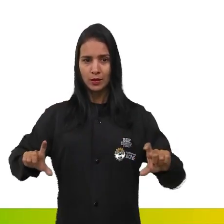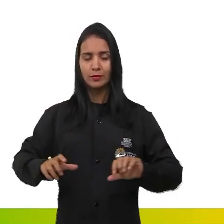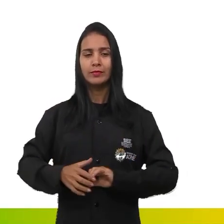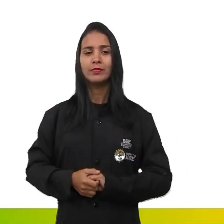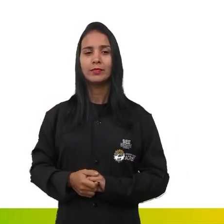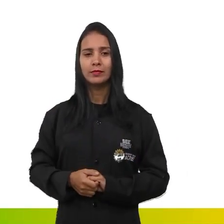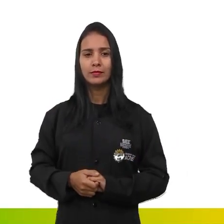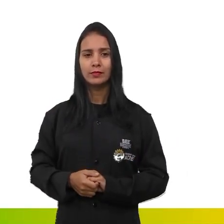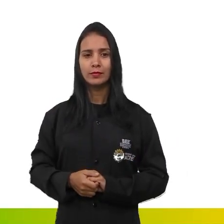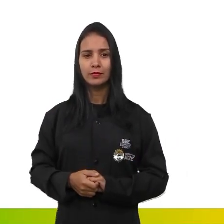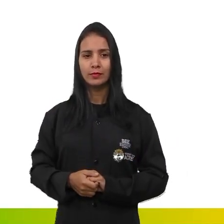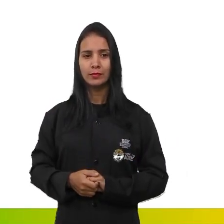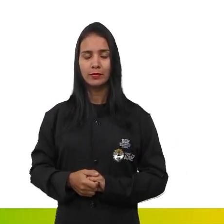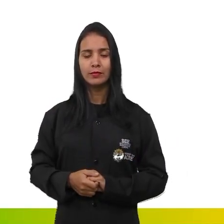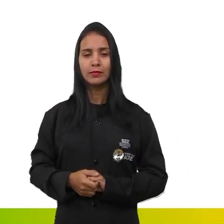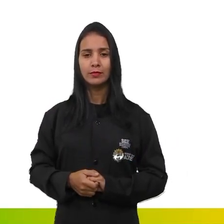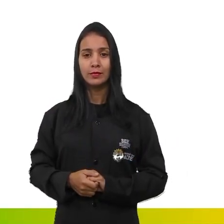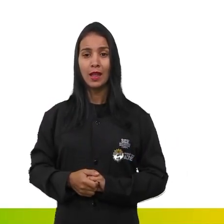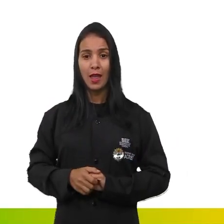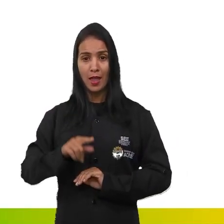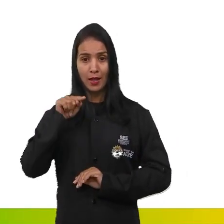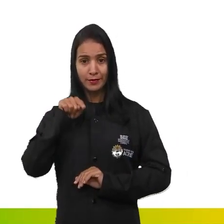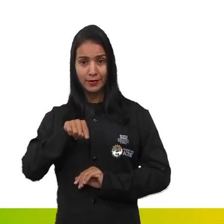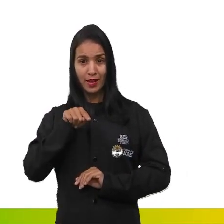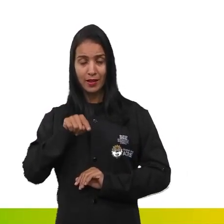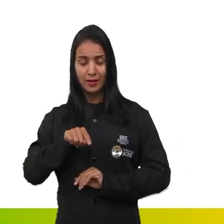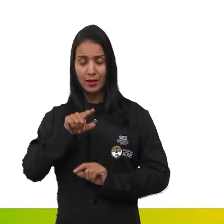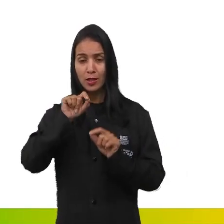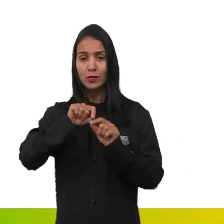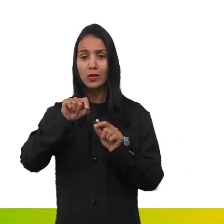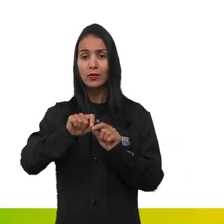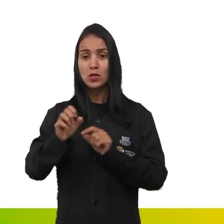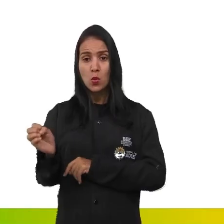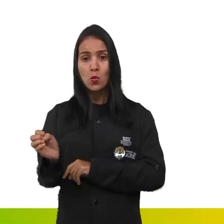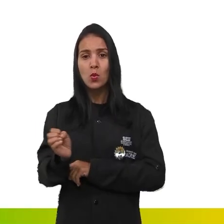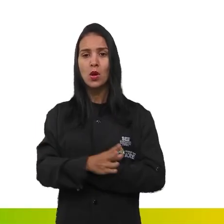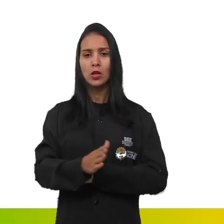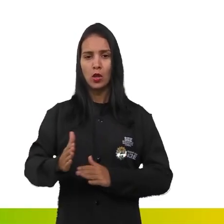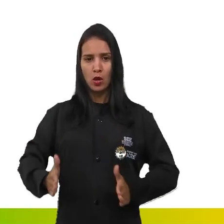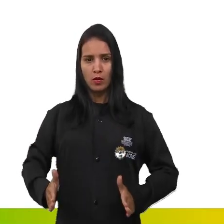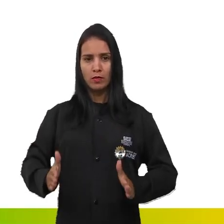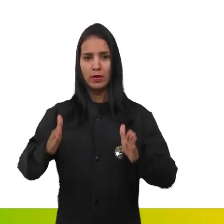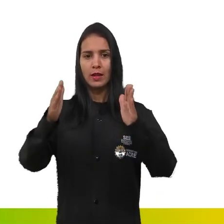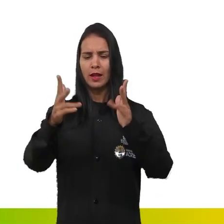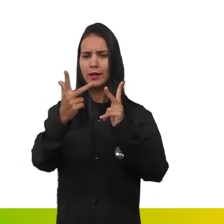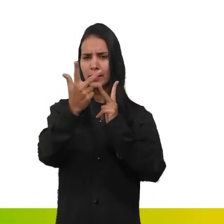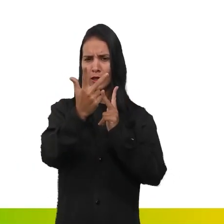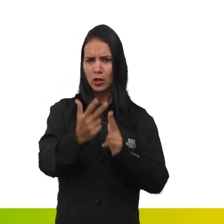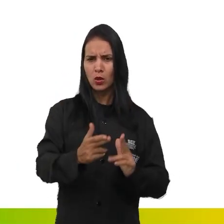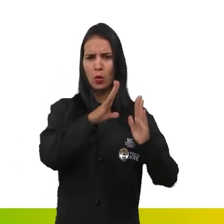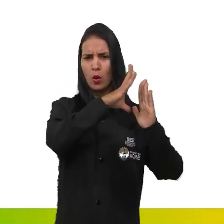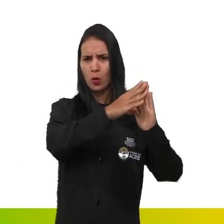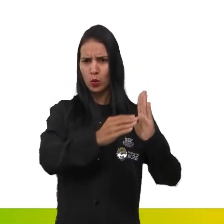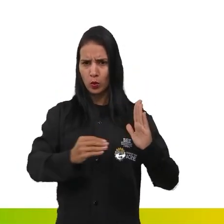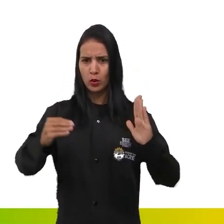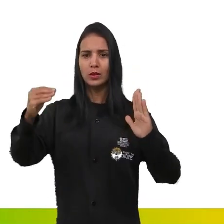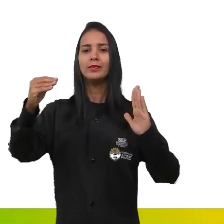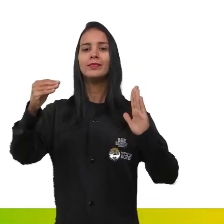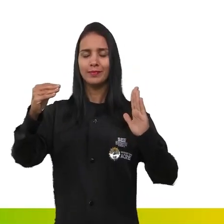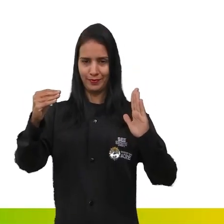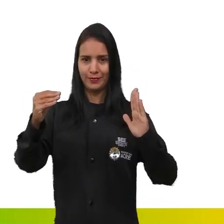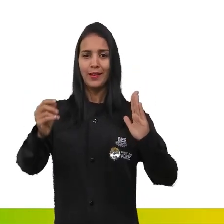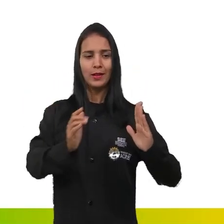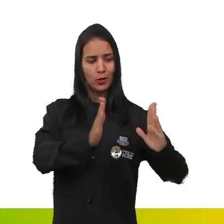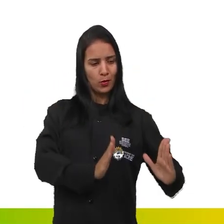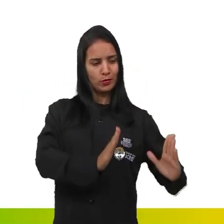reduzido, produzido uma nova lata com o mesmo formato e volumes, ou seja, o mesmo formato e